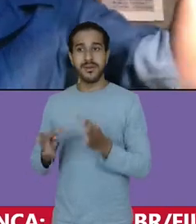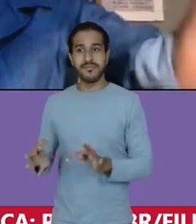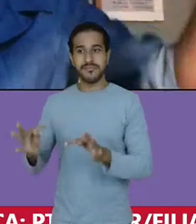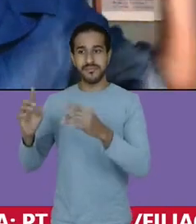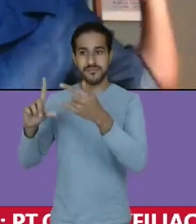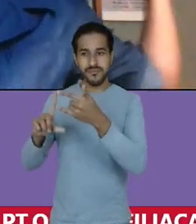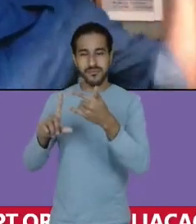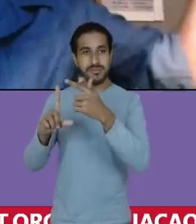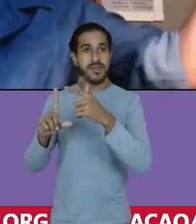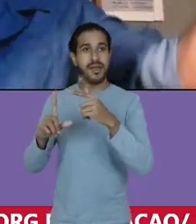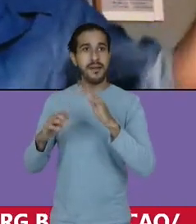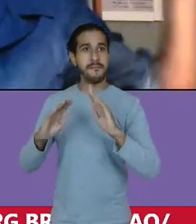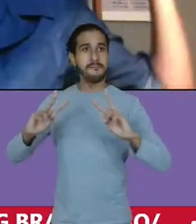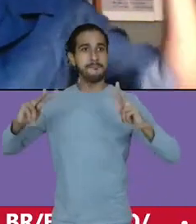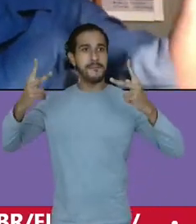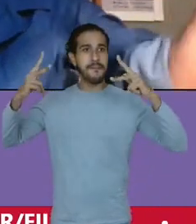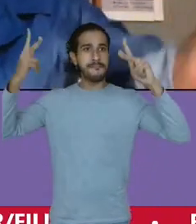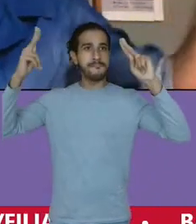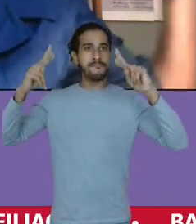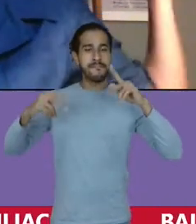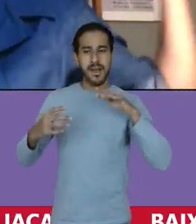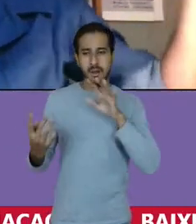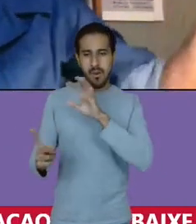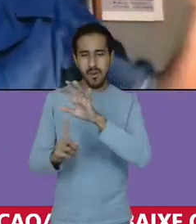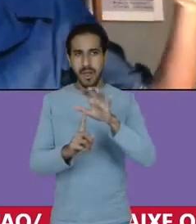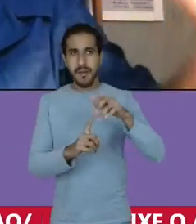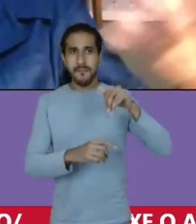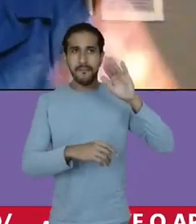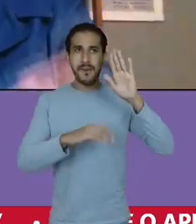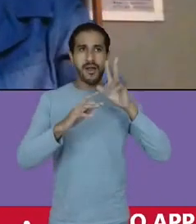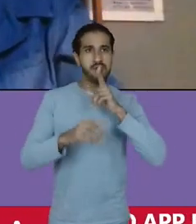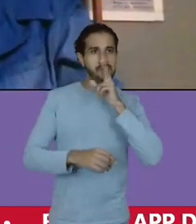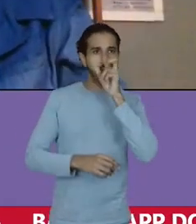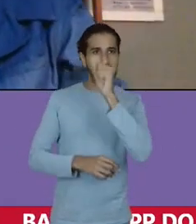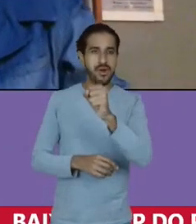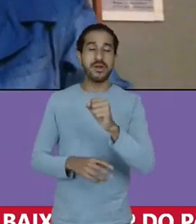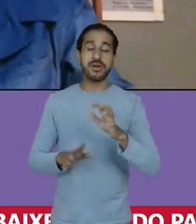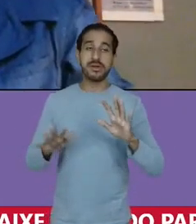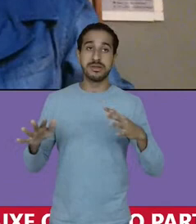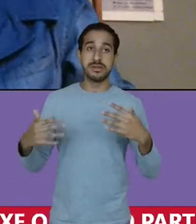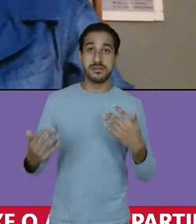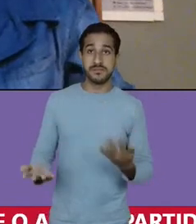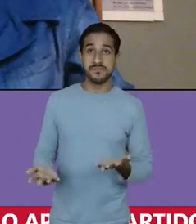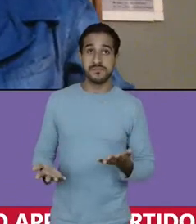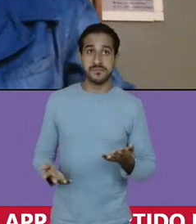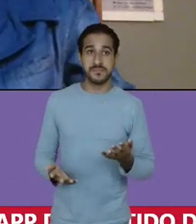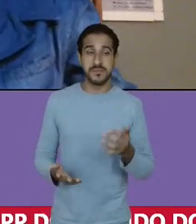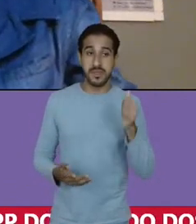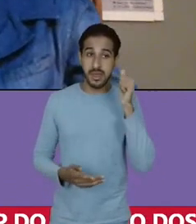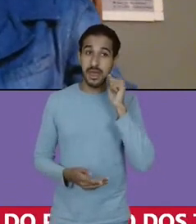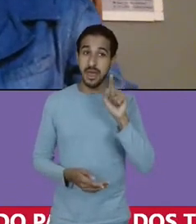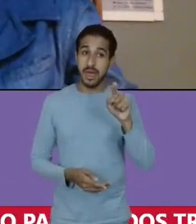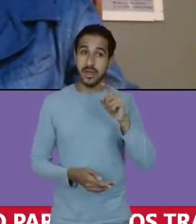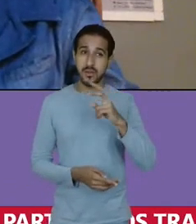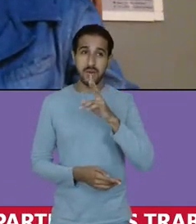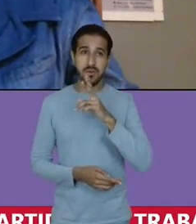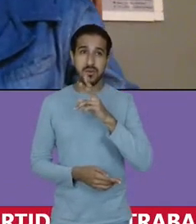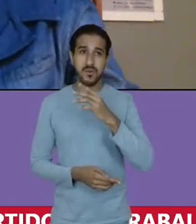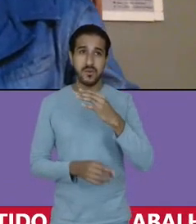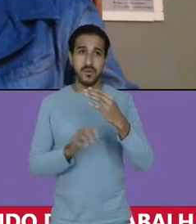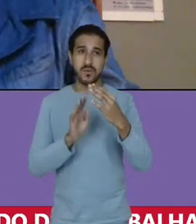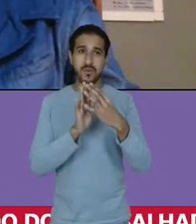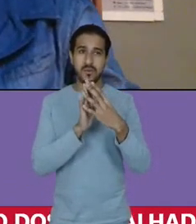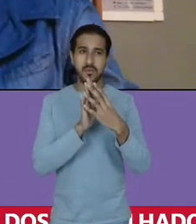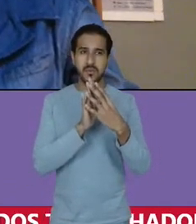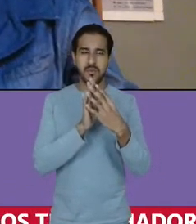ela ainda acumula mais camadas e mais potência, né? Então, acho que ela foi um exemplo muito bem